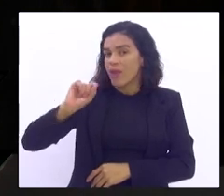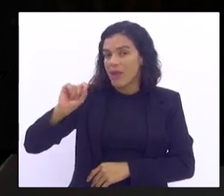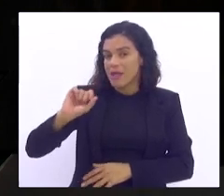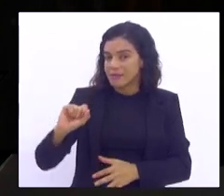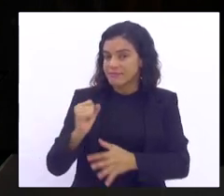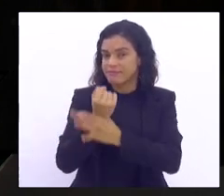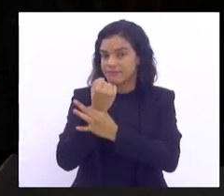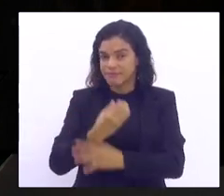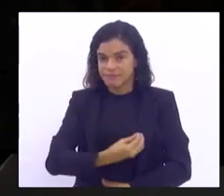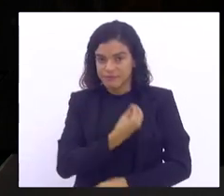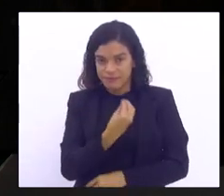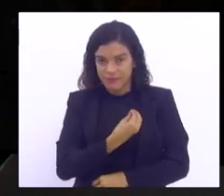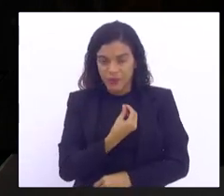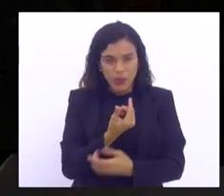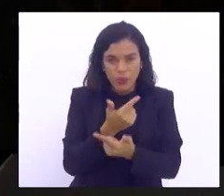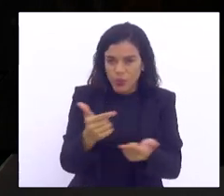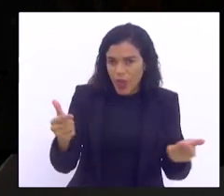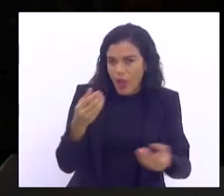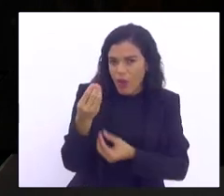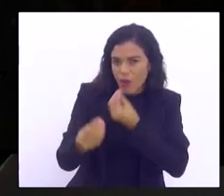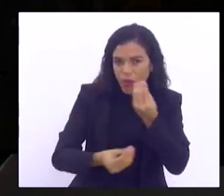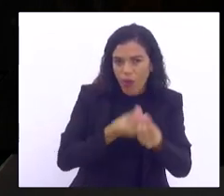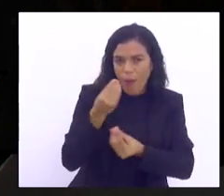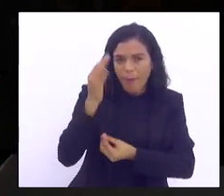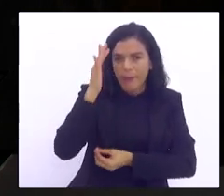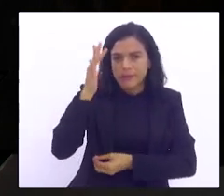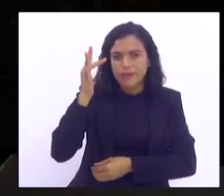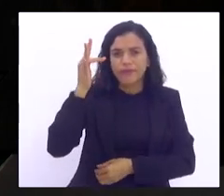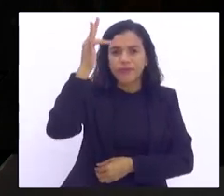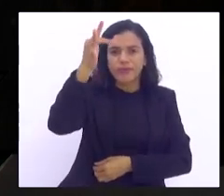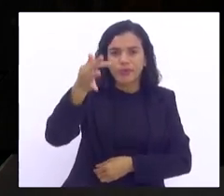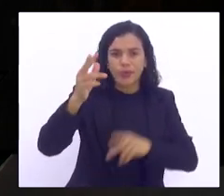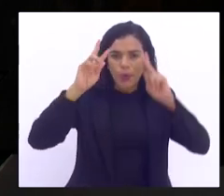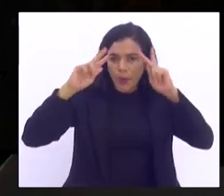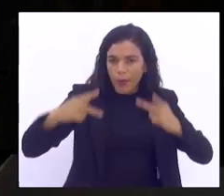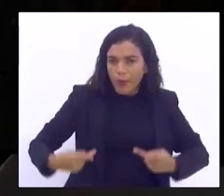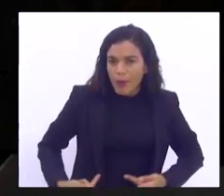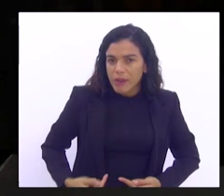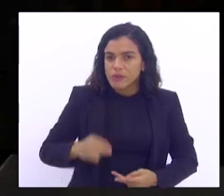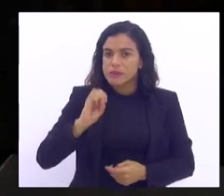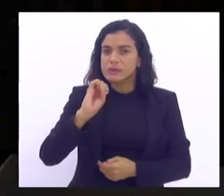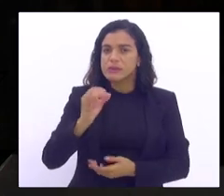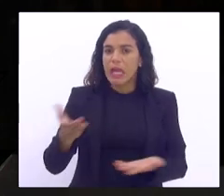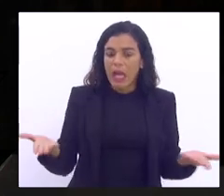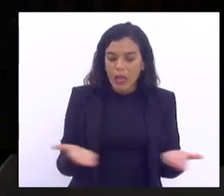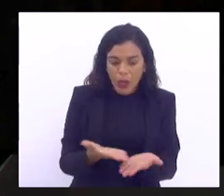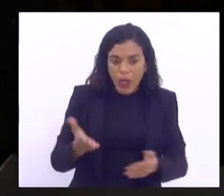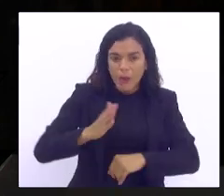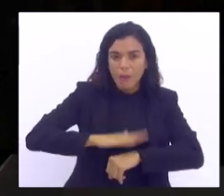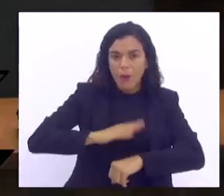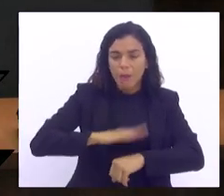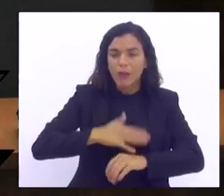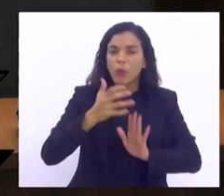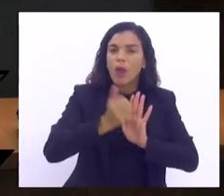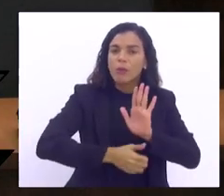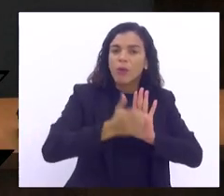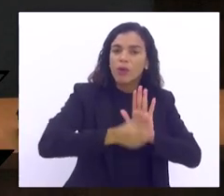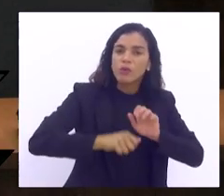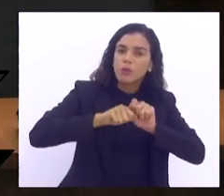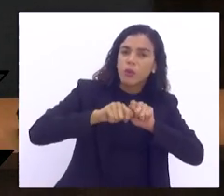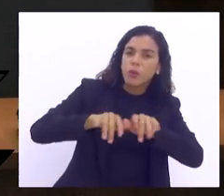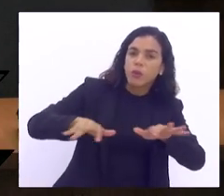assegurar a vida. Não há como nós pensarmos sequer no futuro da humanidade se o aborto, ele está sendo